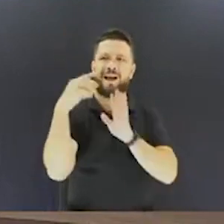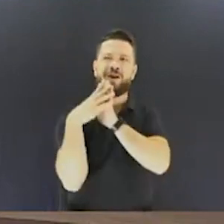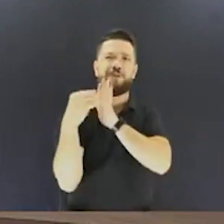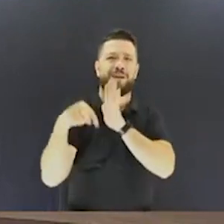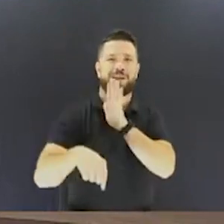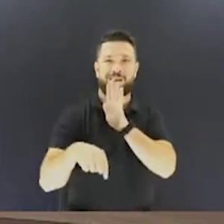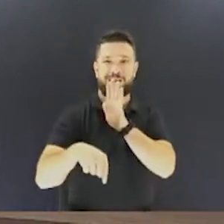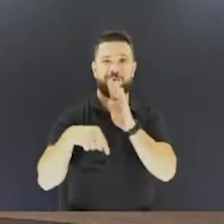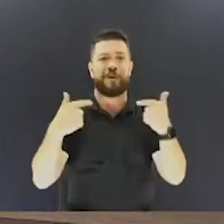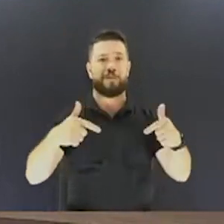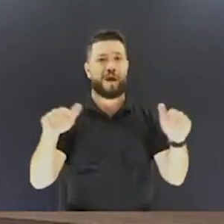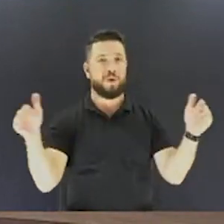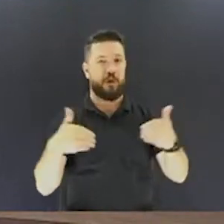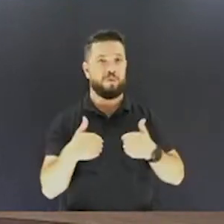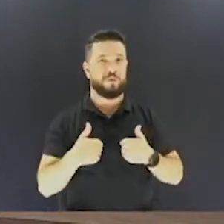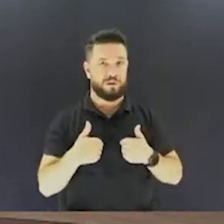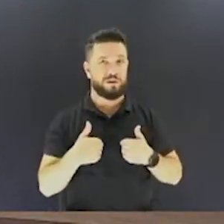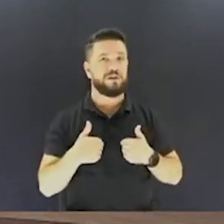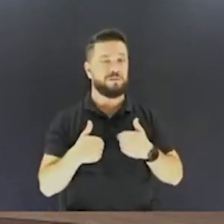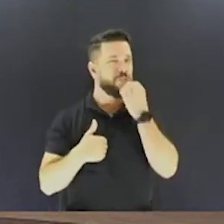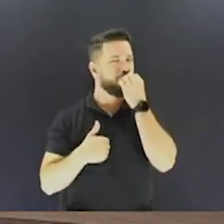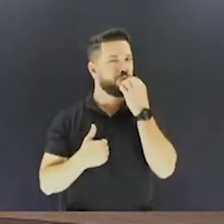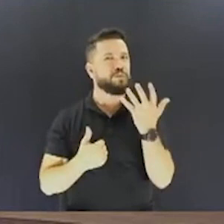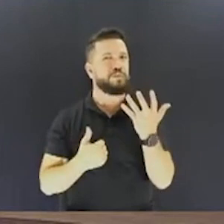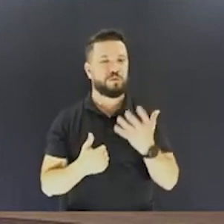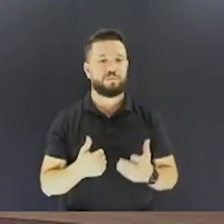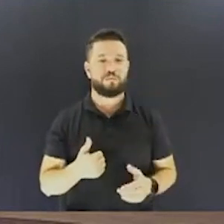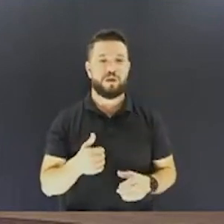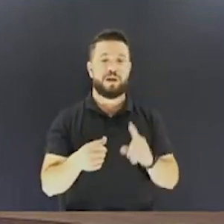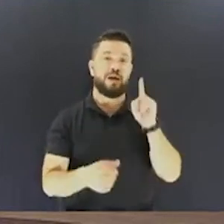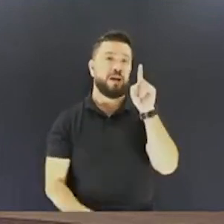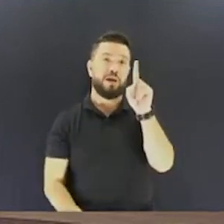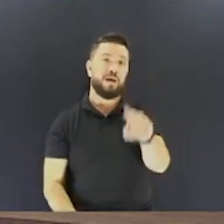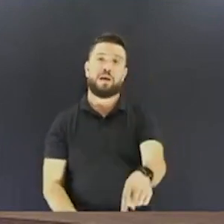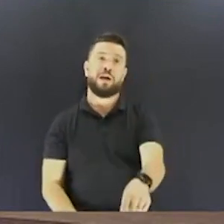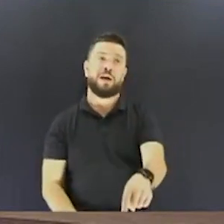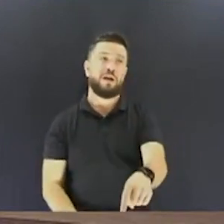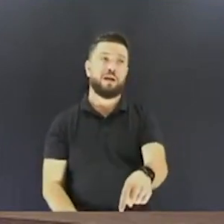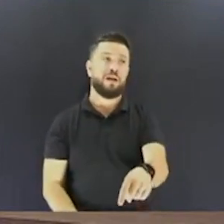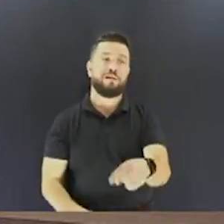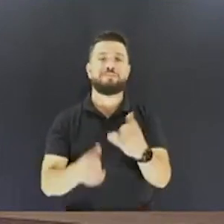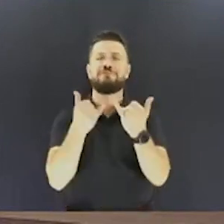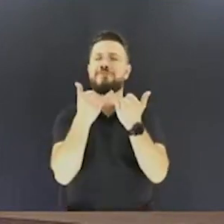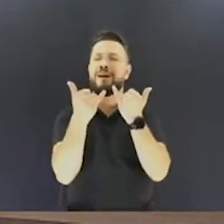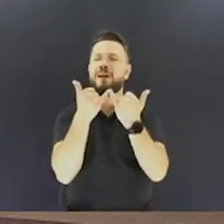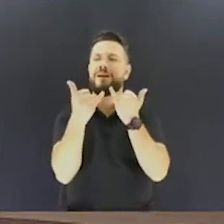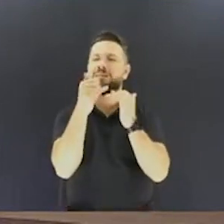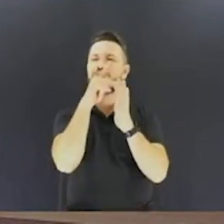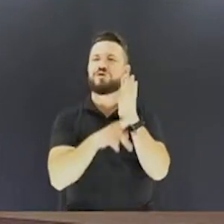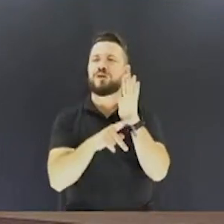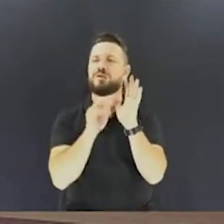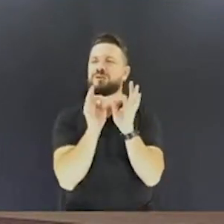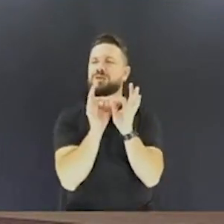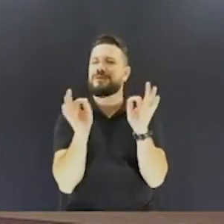chegou, né, como em outras cidades. E esse aqui pode ser, é aquilo que eu digo, parece um projeto muitas vezes pequeno para quem vê de